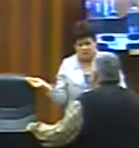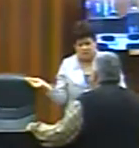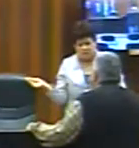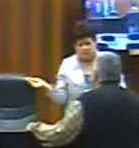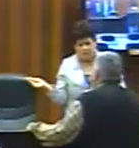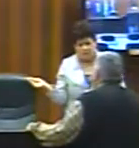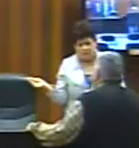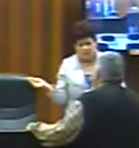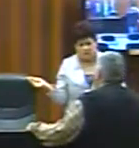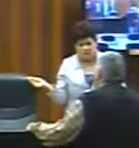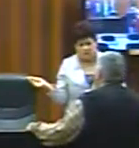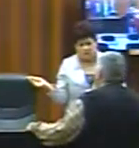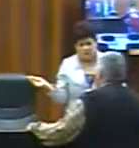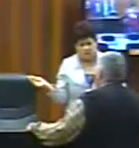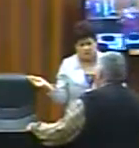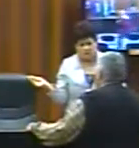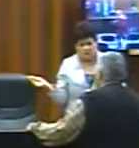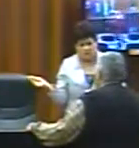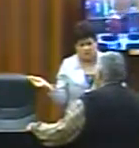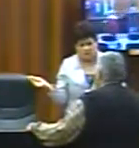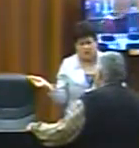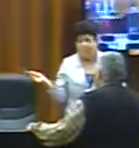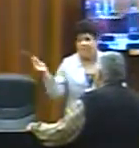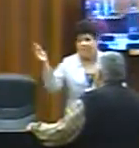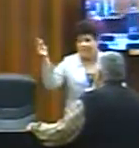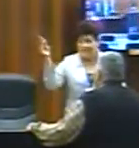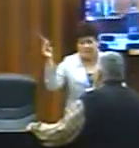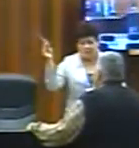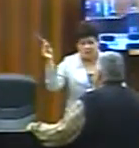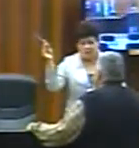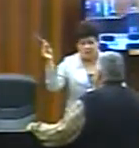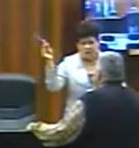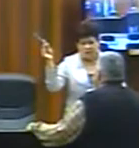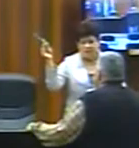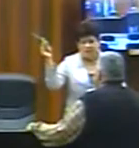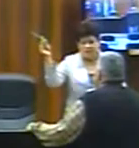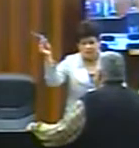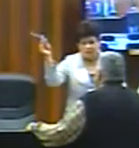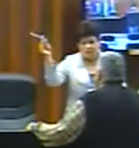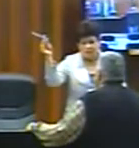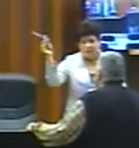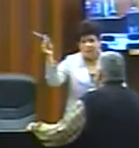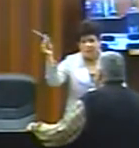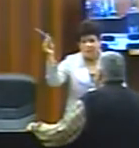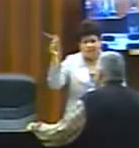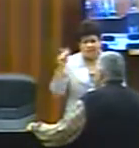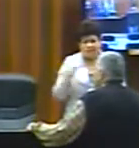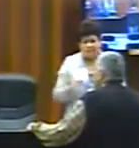Thank you.